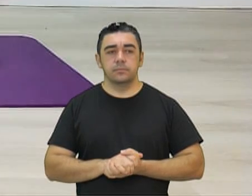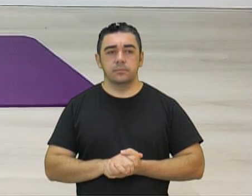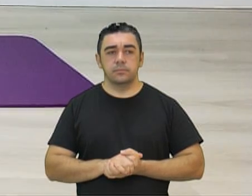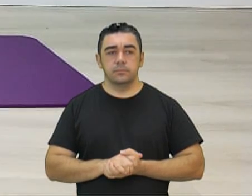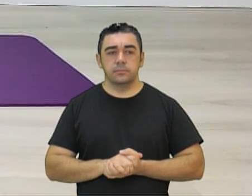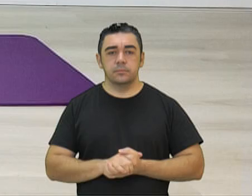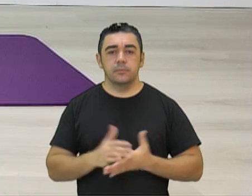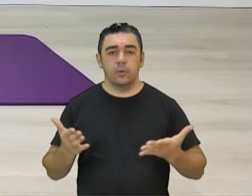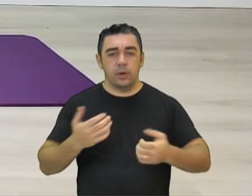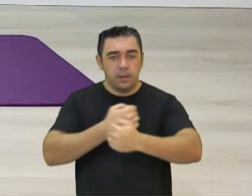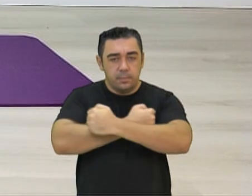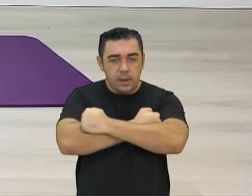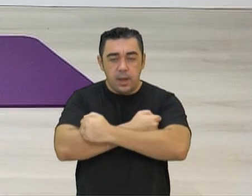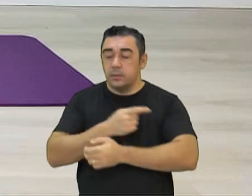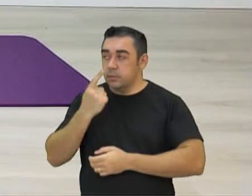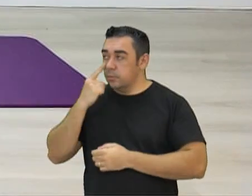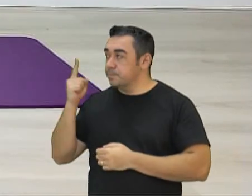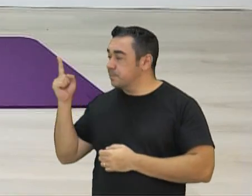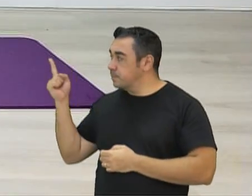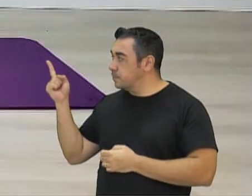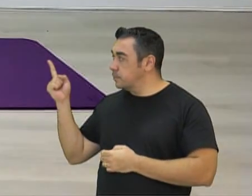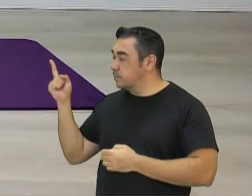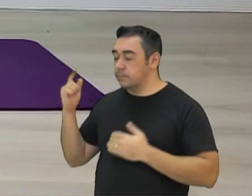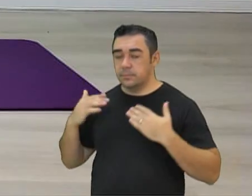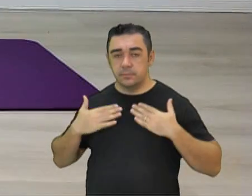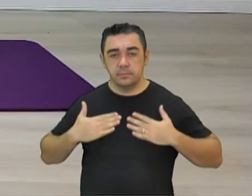Abraça suas pernas para descansar um pouquinho.